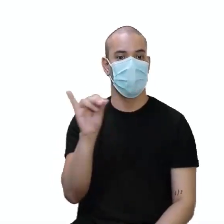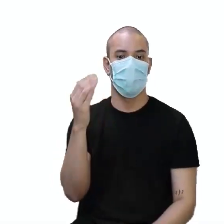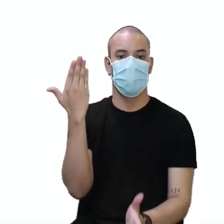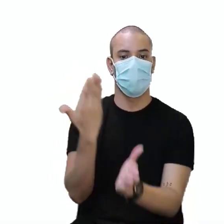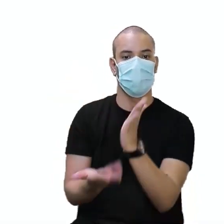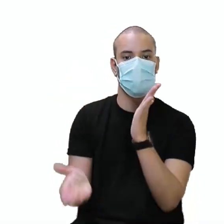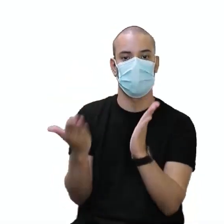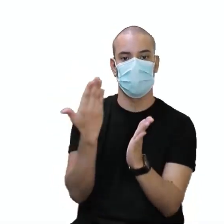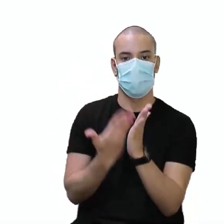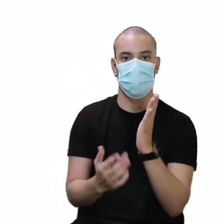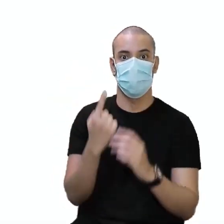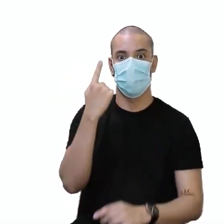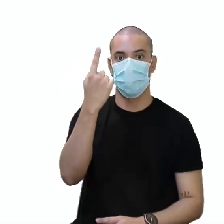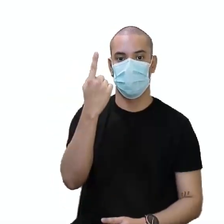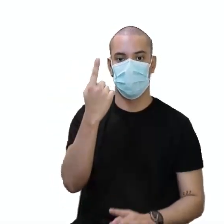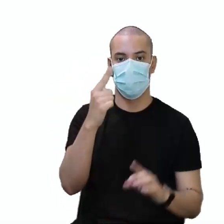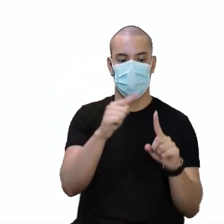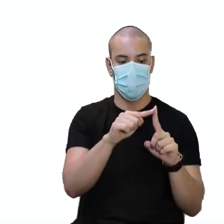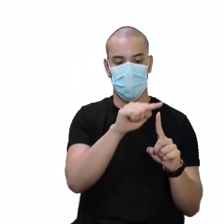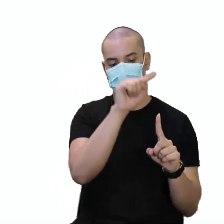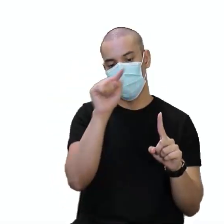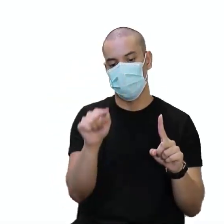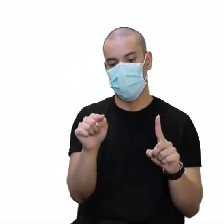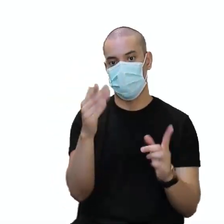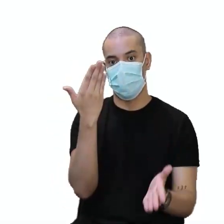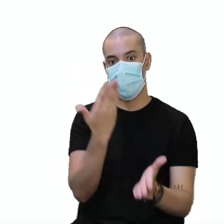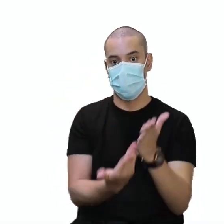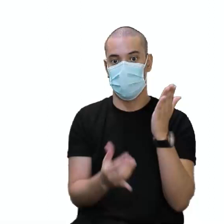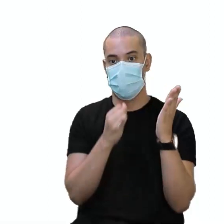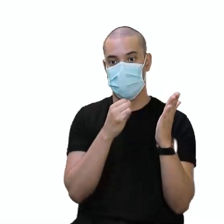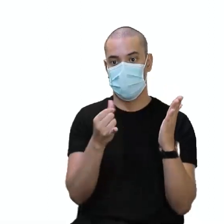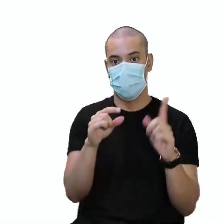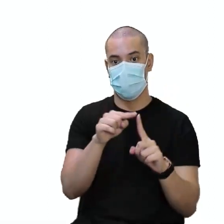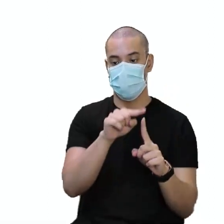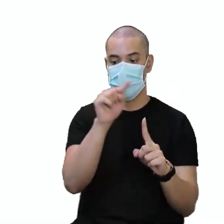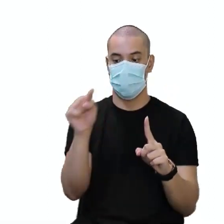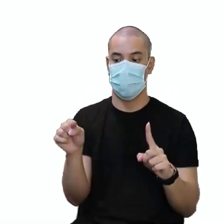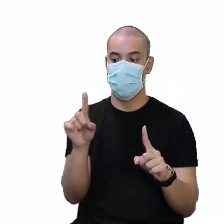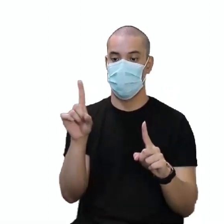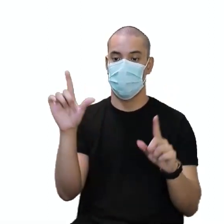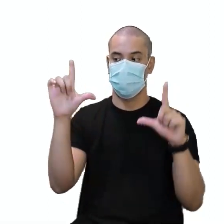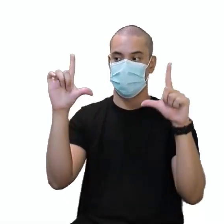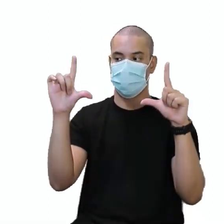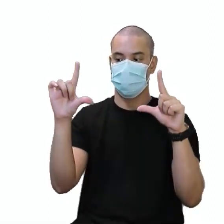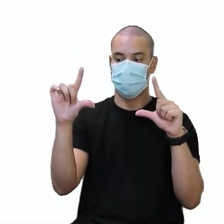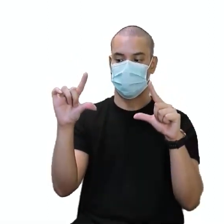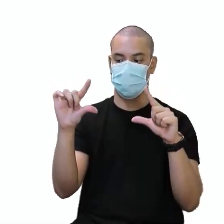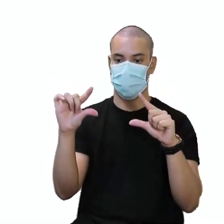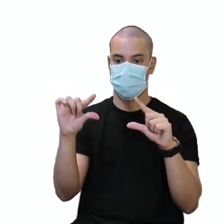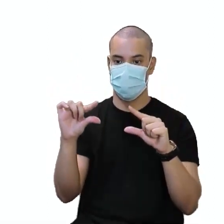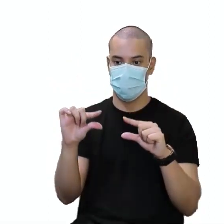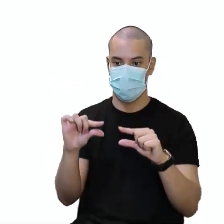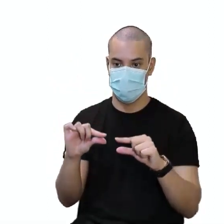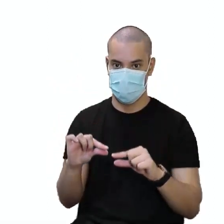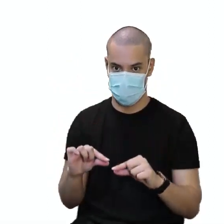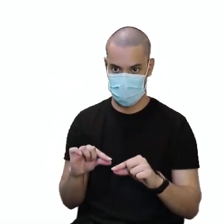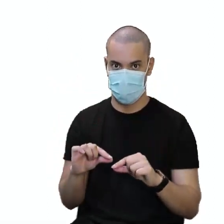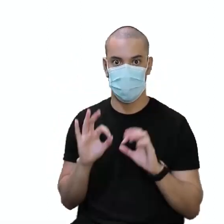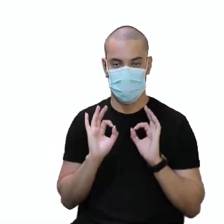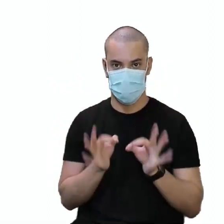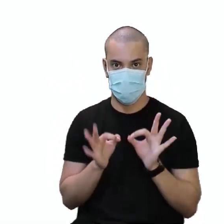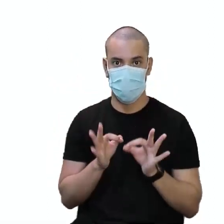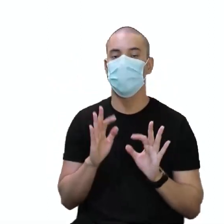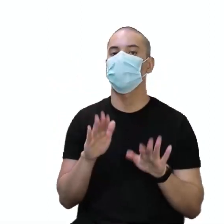perdida de um nível para o outro. Isso vai diminuindo. O que vai diminuindo, professora? A energia. Tá